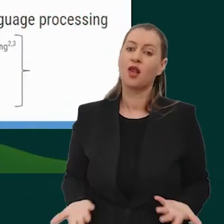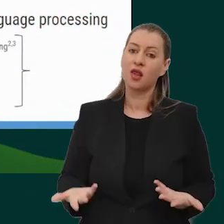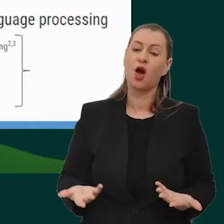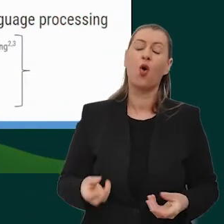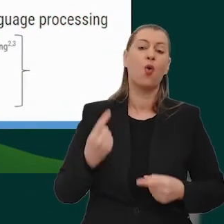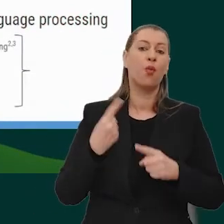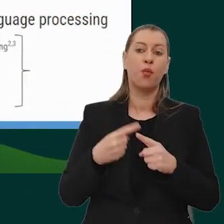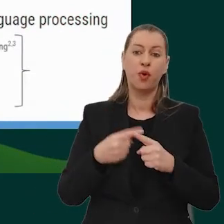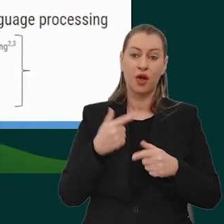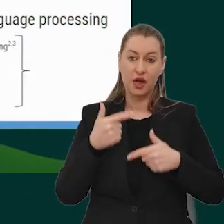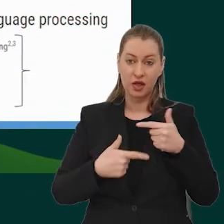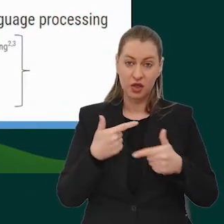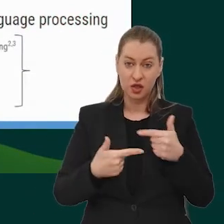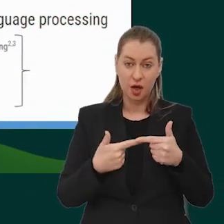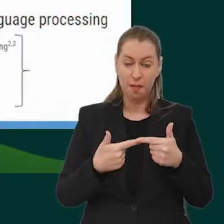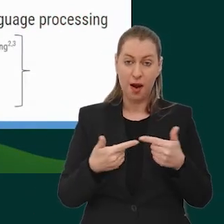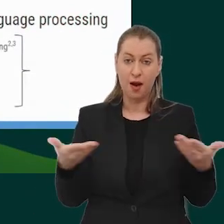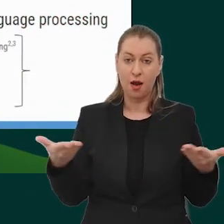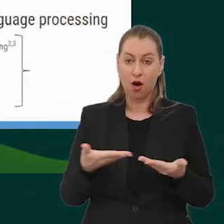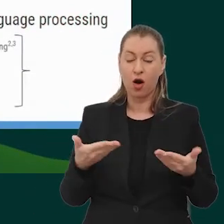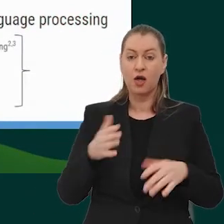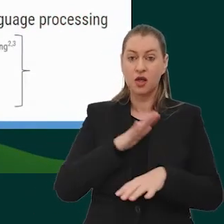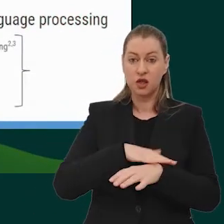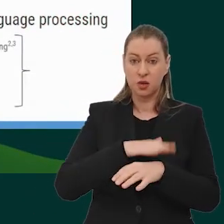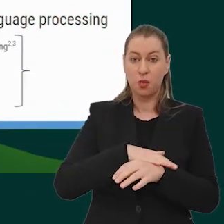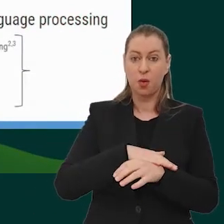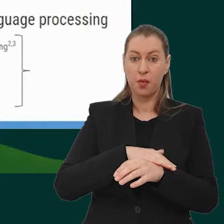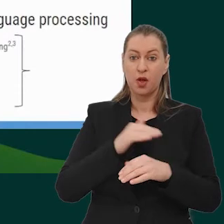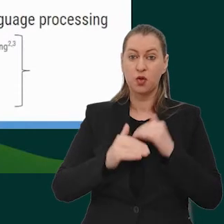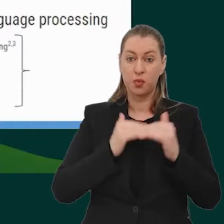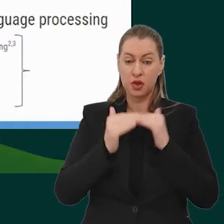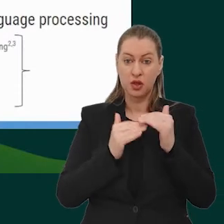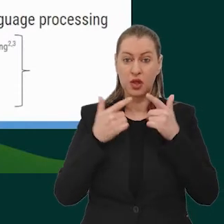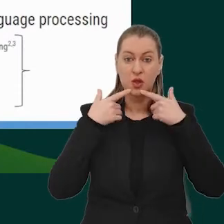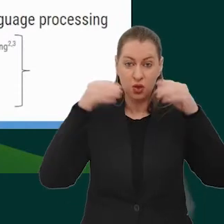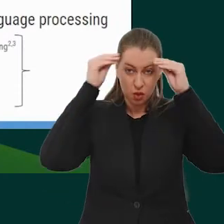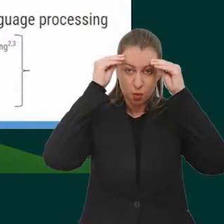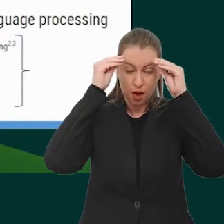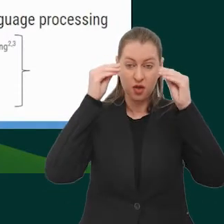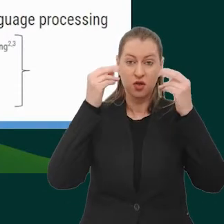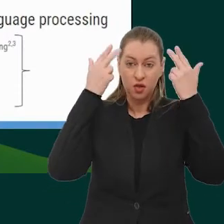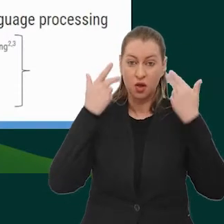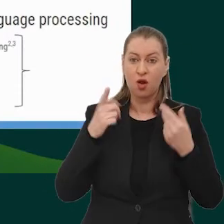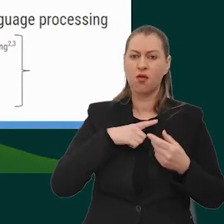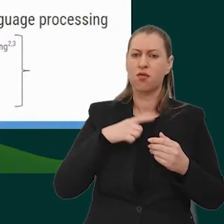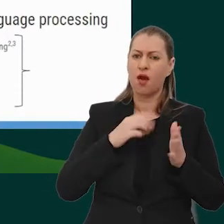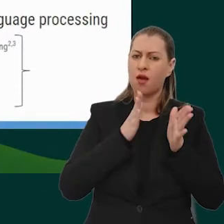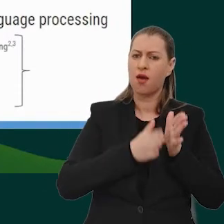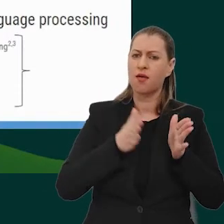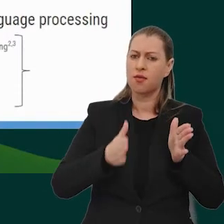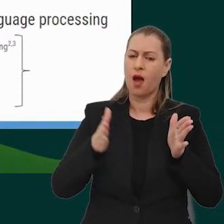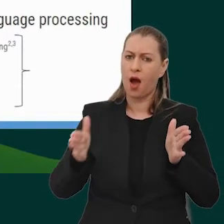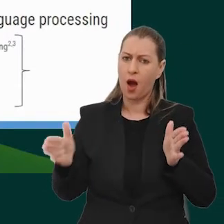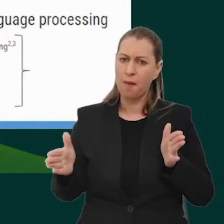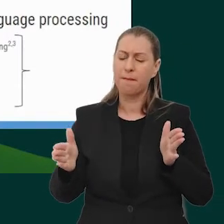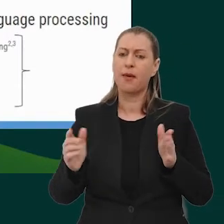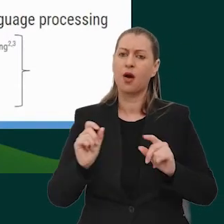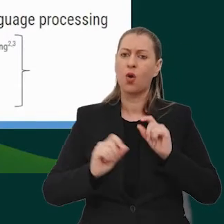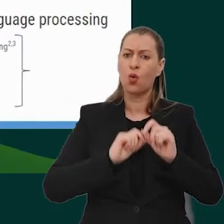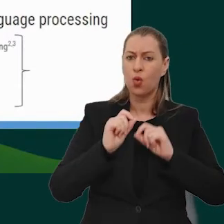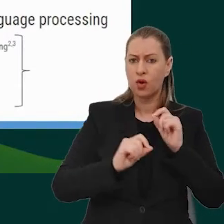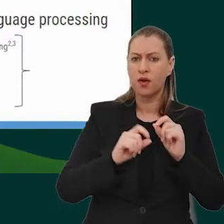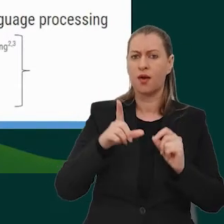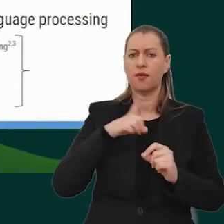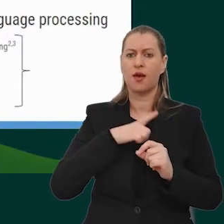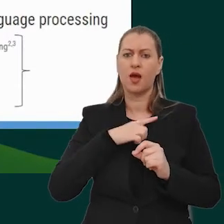trabalha no processamento de linguagem natural? A gente divide isso em algumas etapas, as etapas clássicas do processamento de linguagem natural, né?